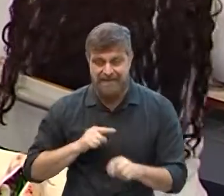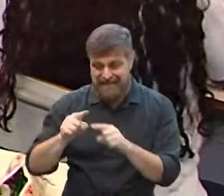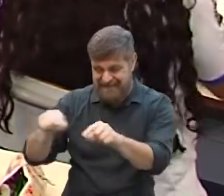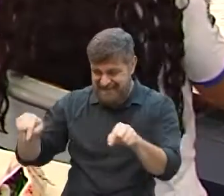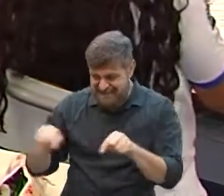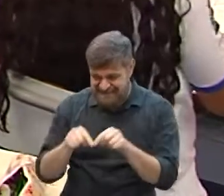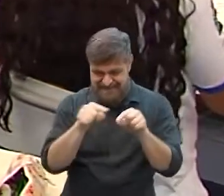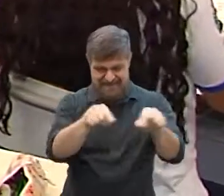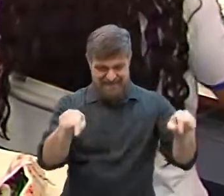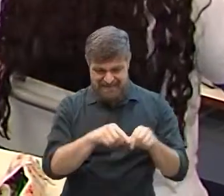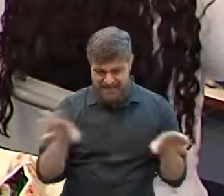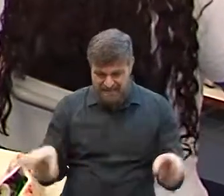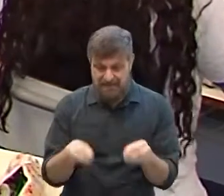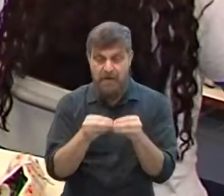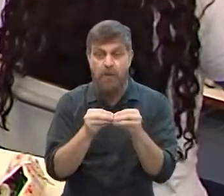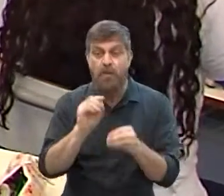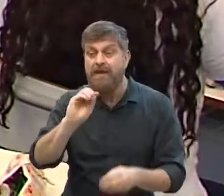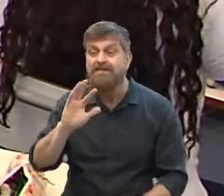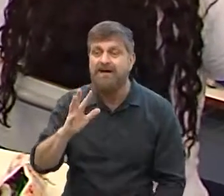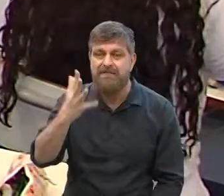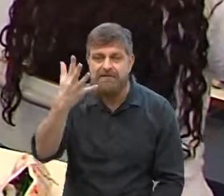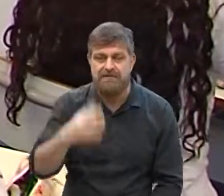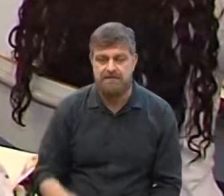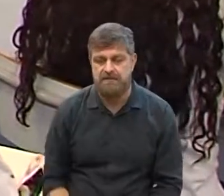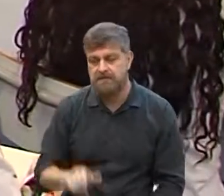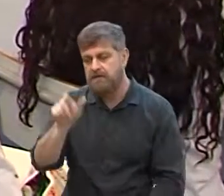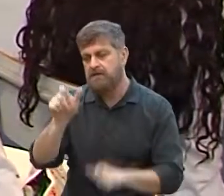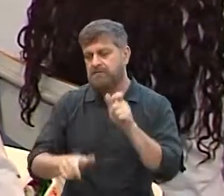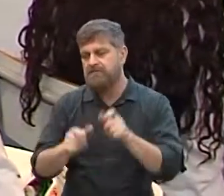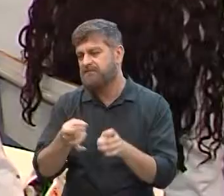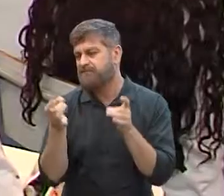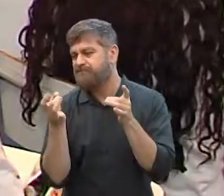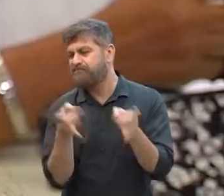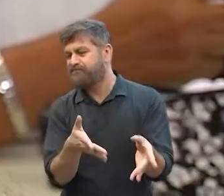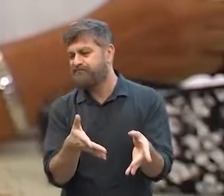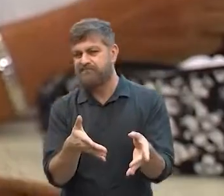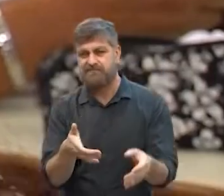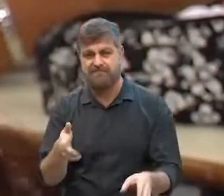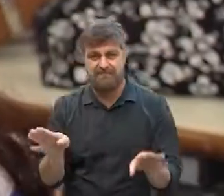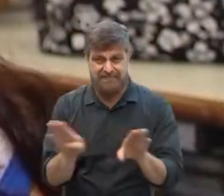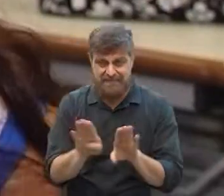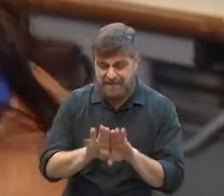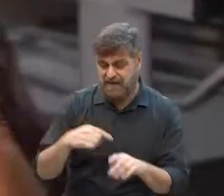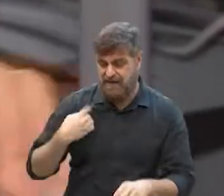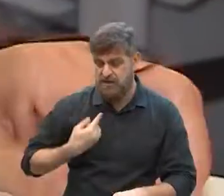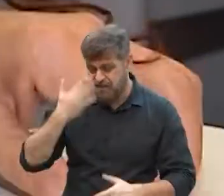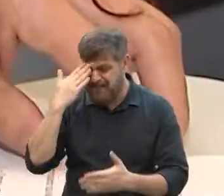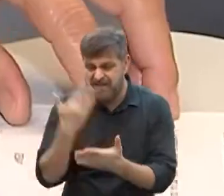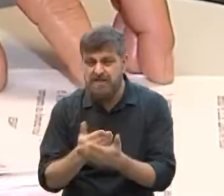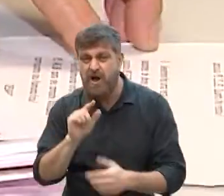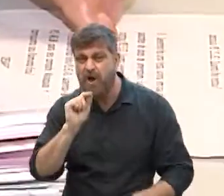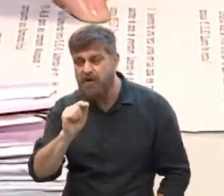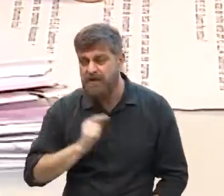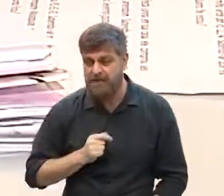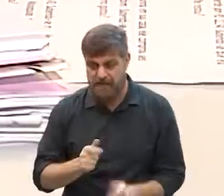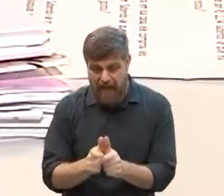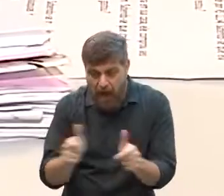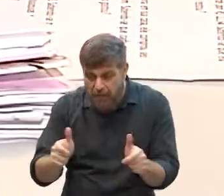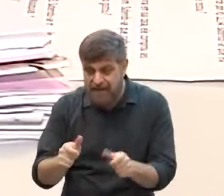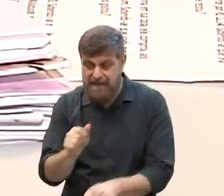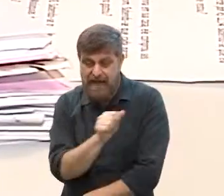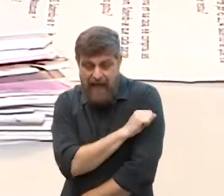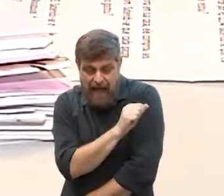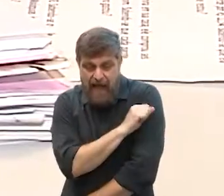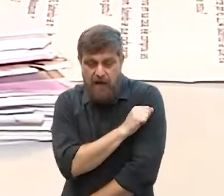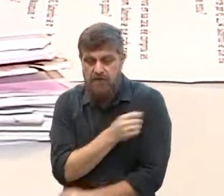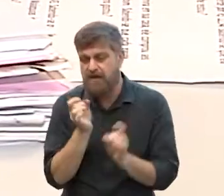multisseriação vai acabar atrapalhando ainda mais, porque nós acreditamos que a evasão pode crescer,